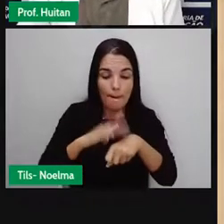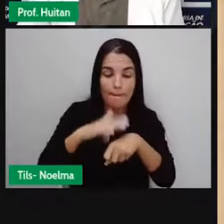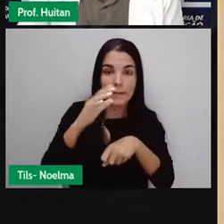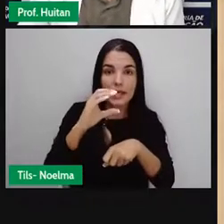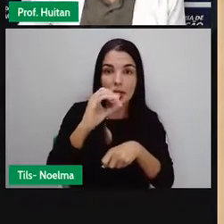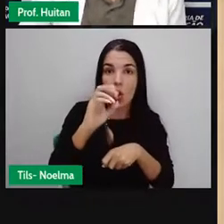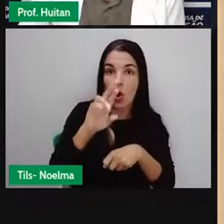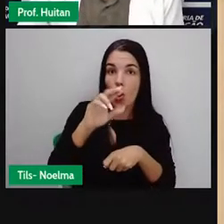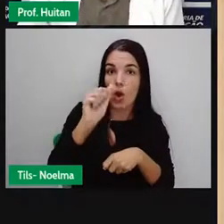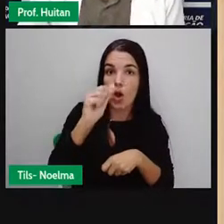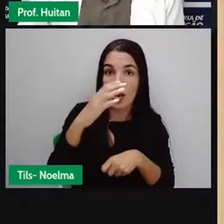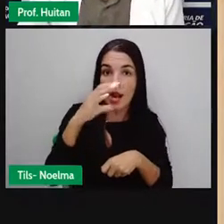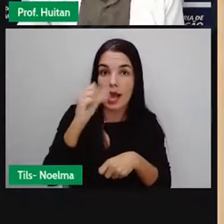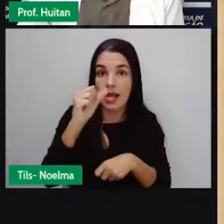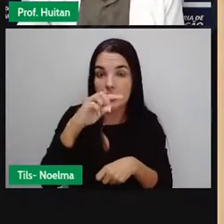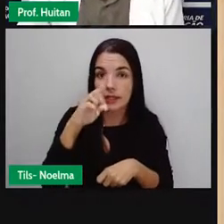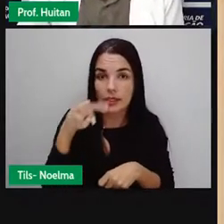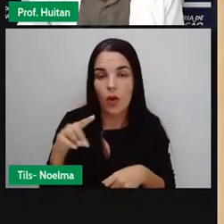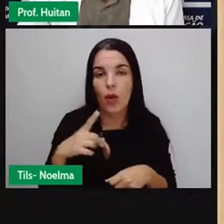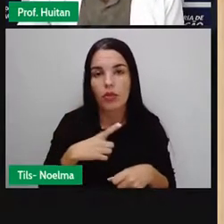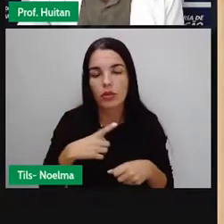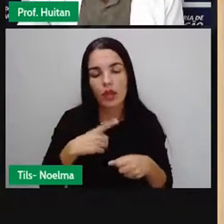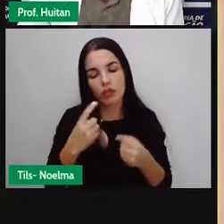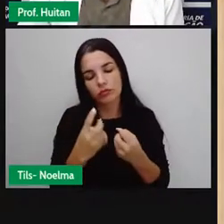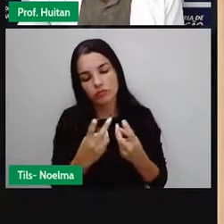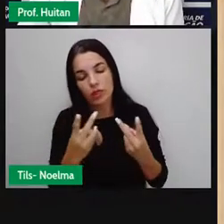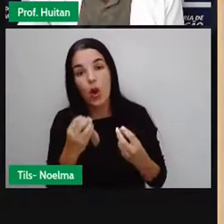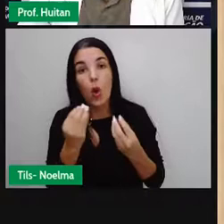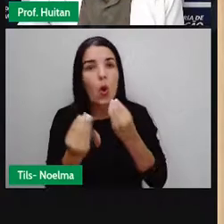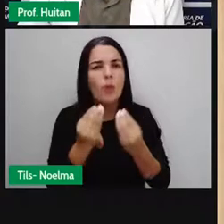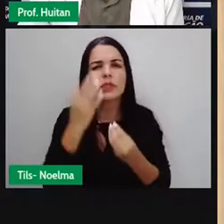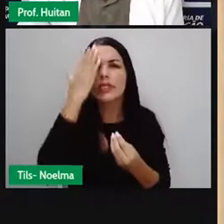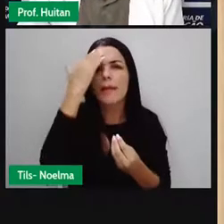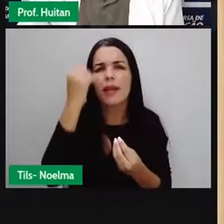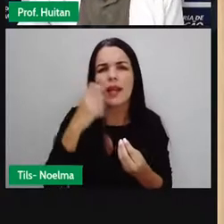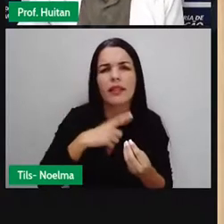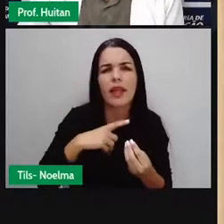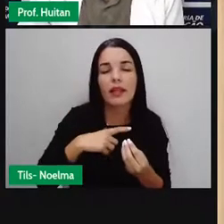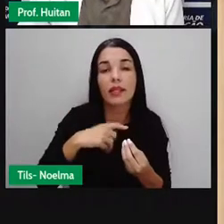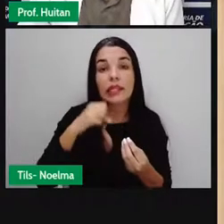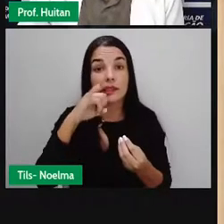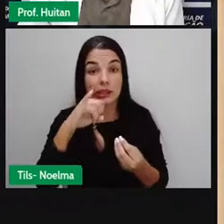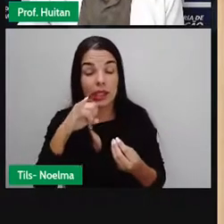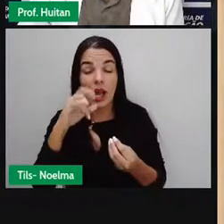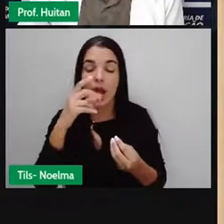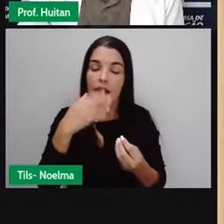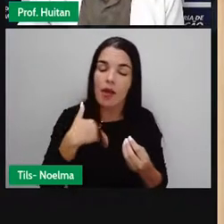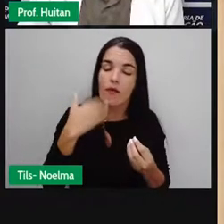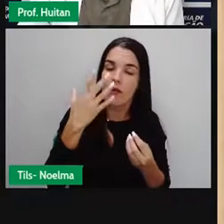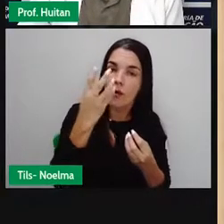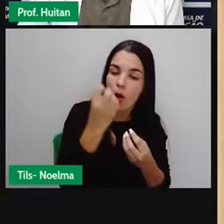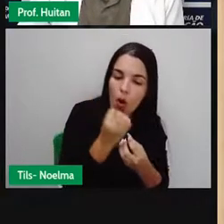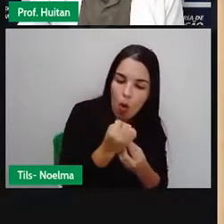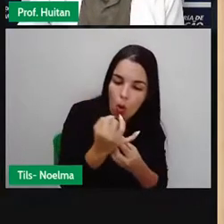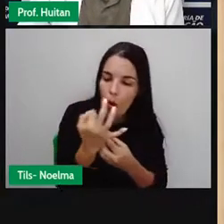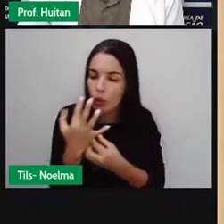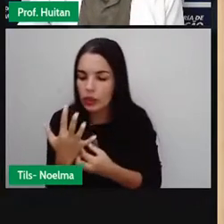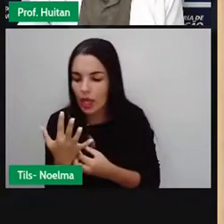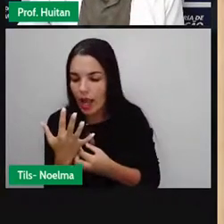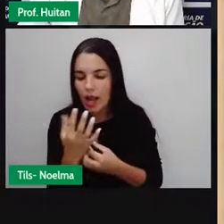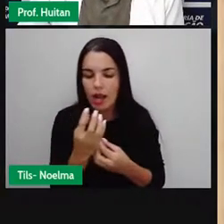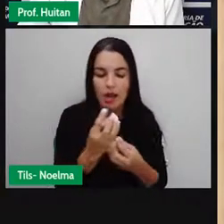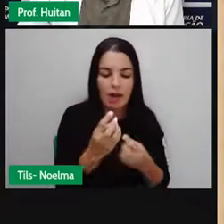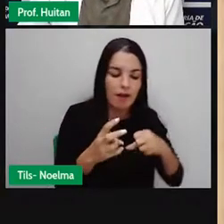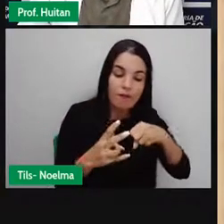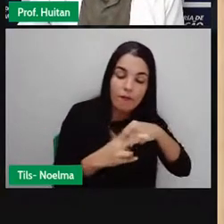falo em oração, como é que eu vou saber quantas orações tem no período, a depender da quantidade de verbos? O menino saiu cedo